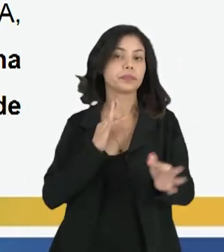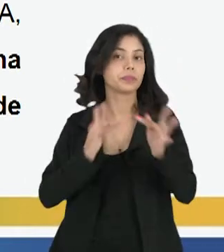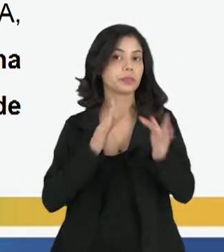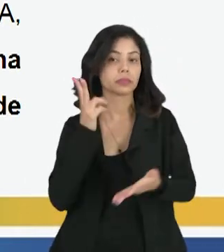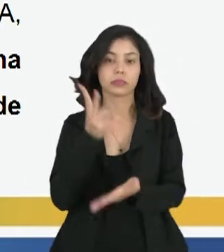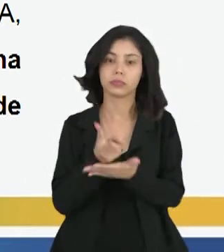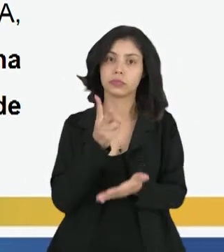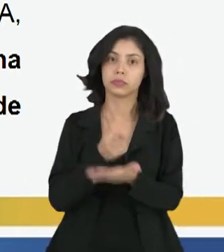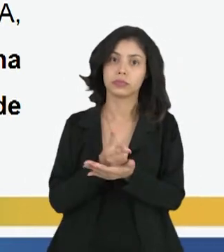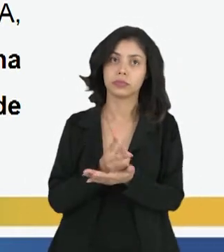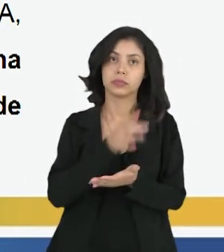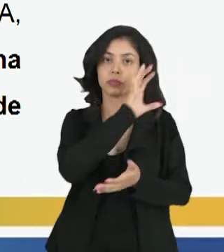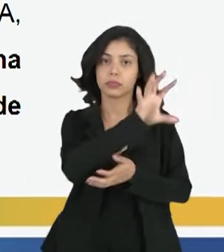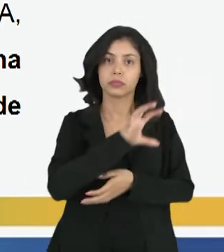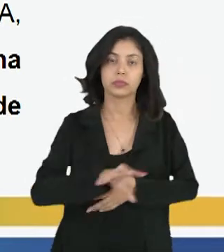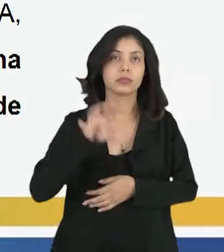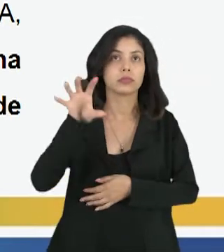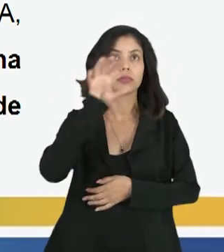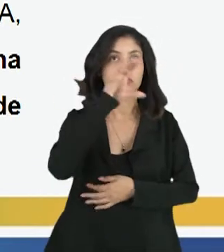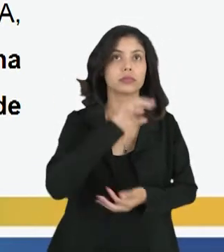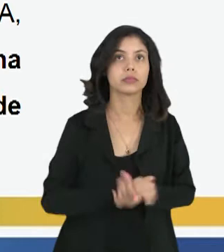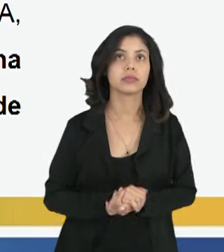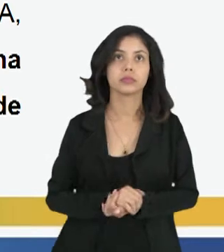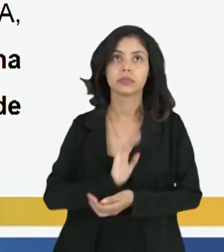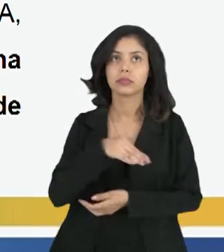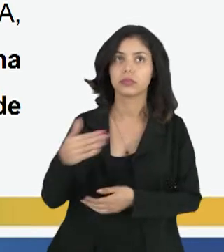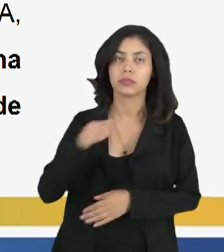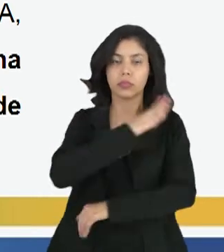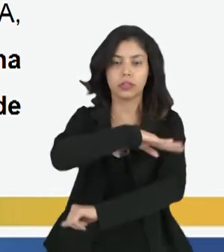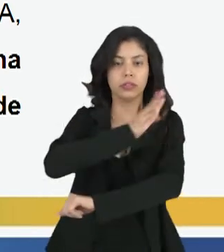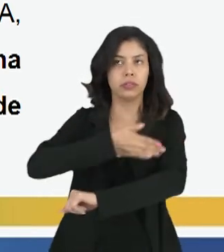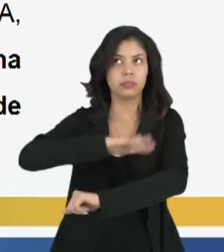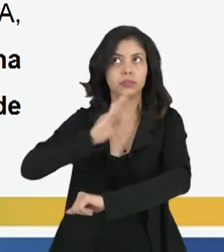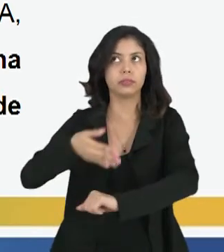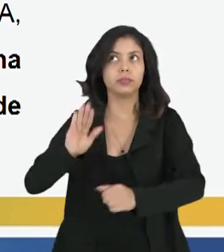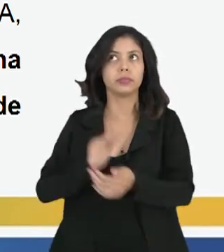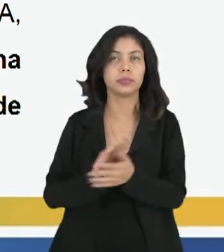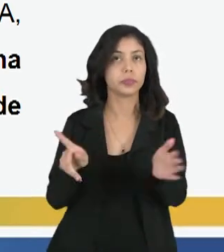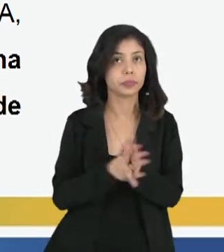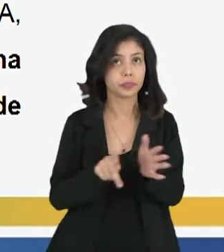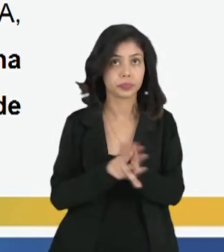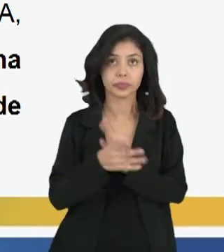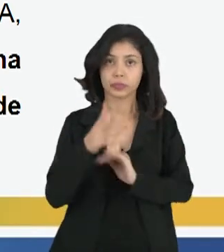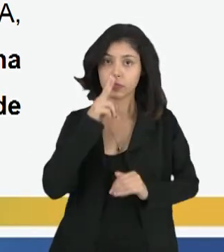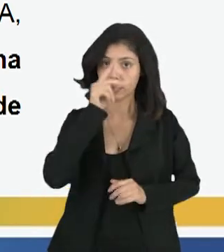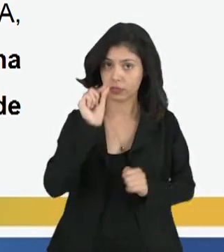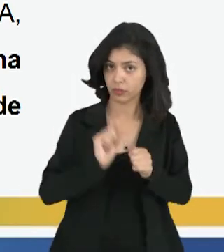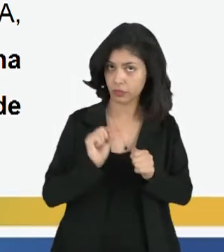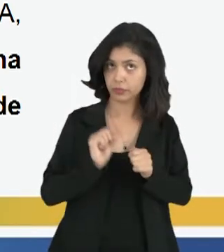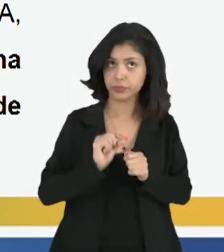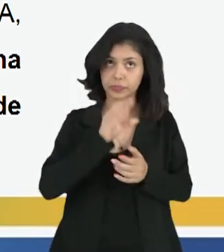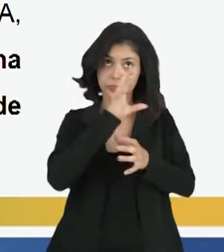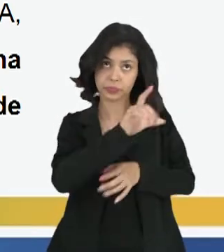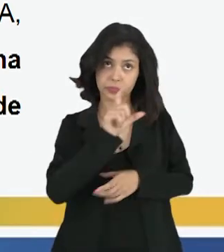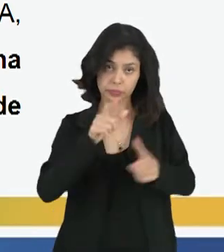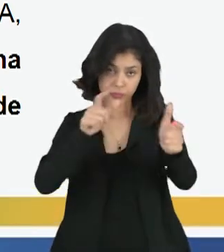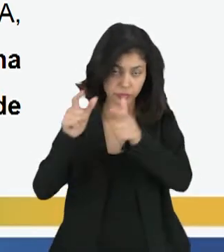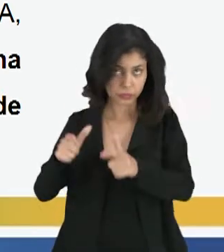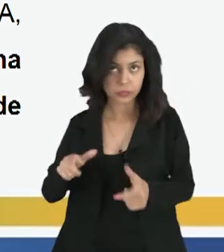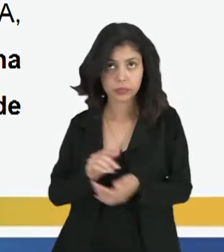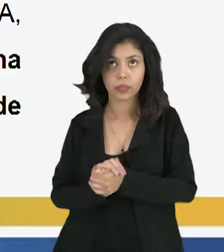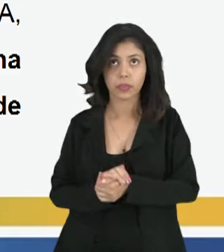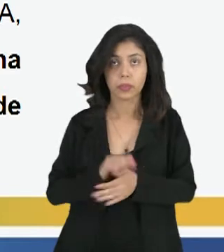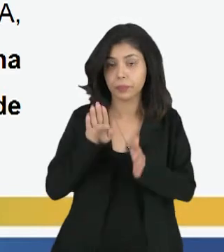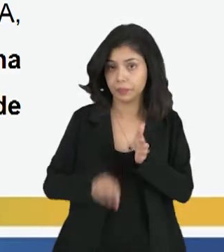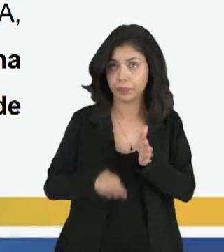mesma região ocidental, quanto ao relevo é predominante formado por áreas de altitudes